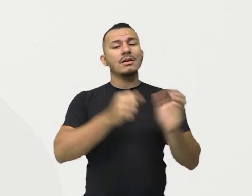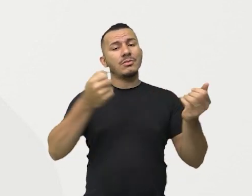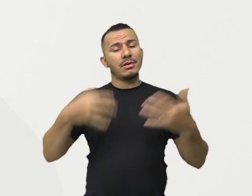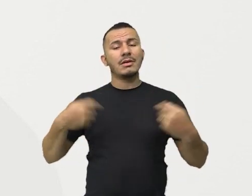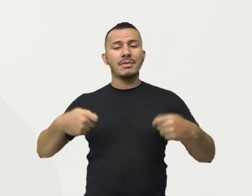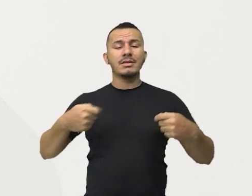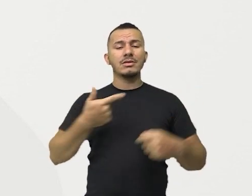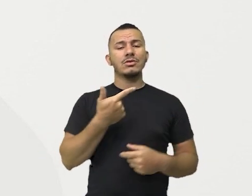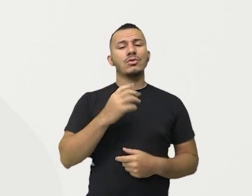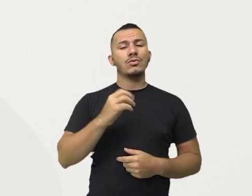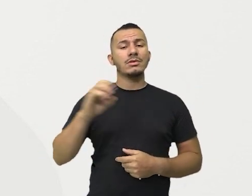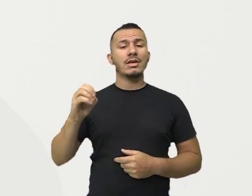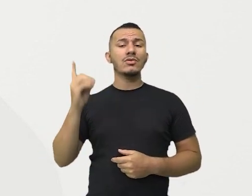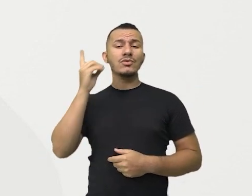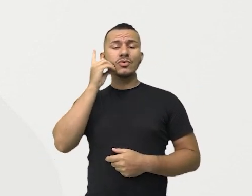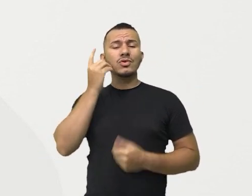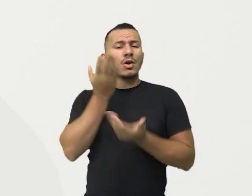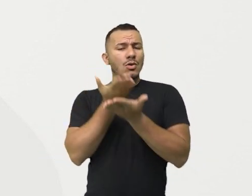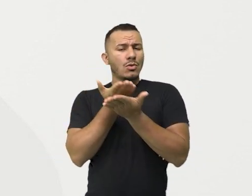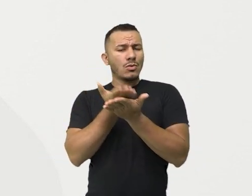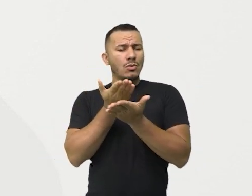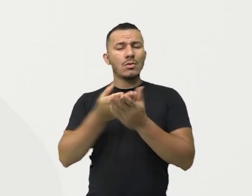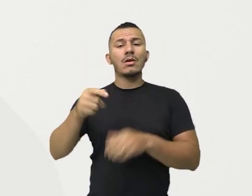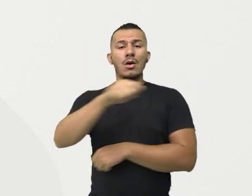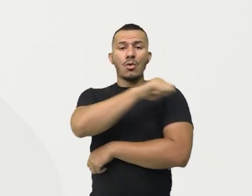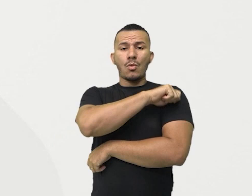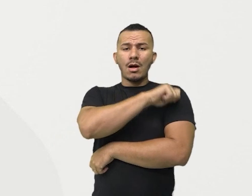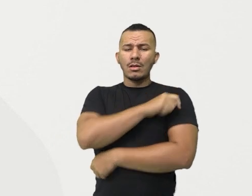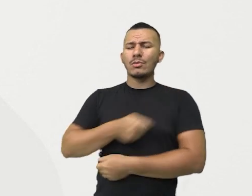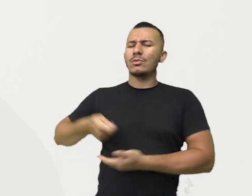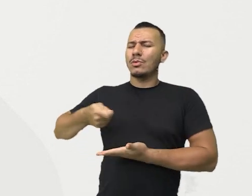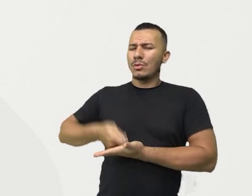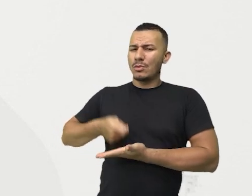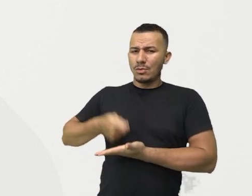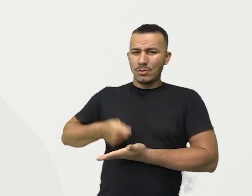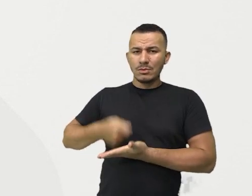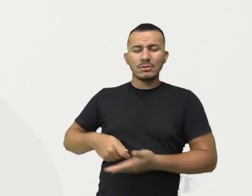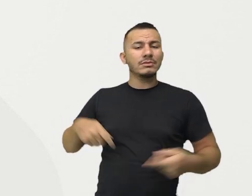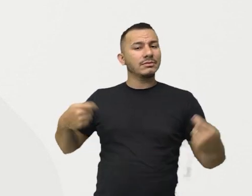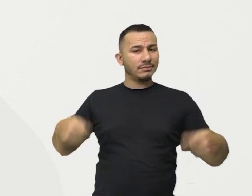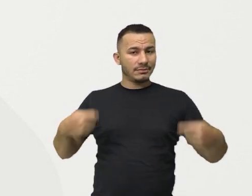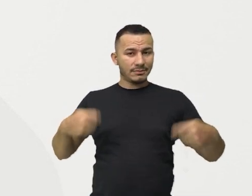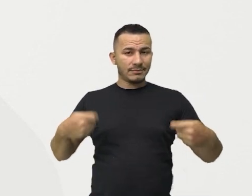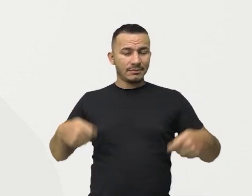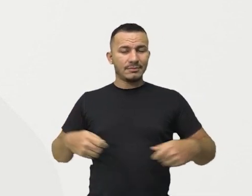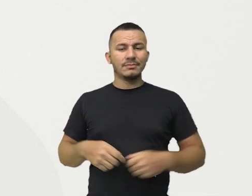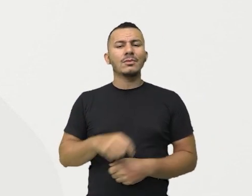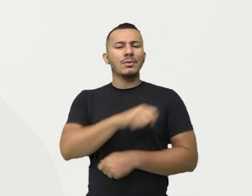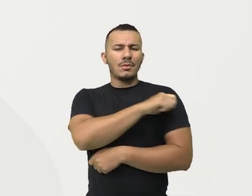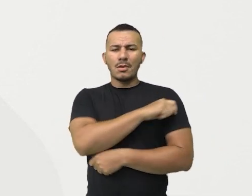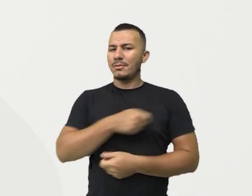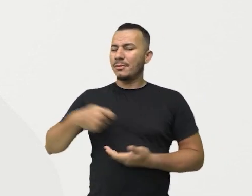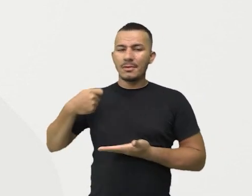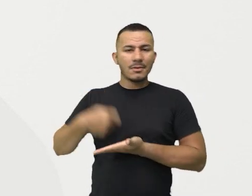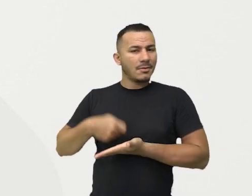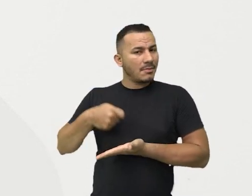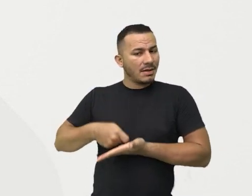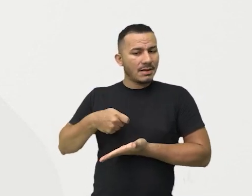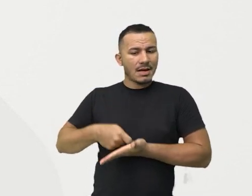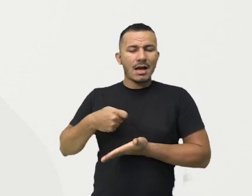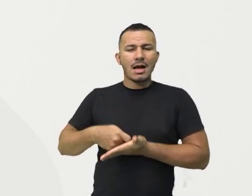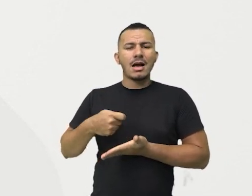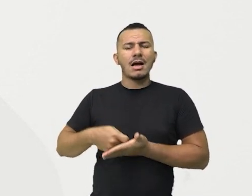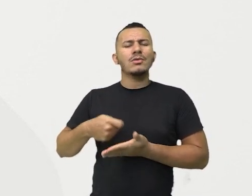200 dias de aula. E os alunos devem cumprir com obrigatoriedade Atenção, é obrigado o aluno cumprir